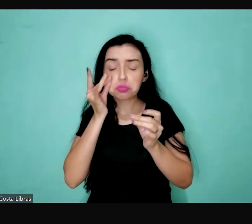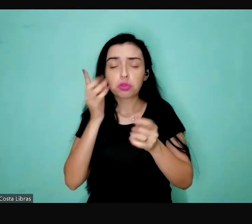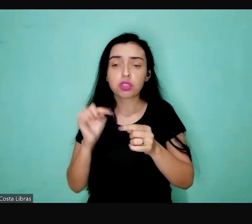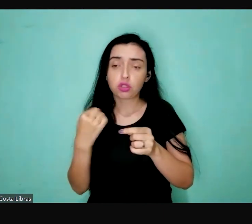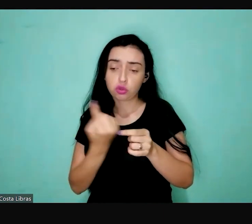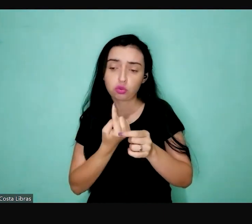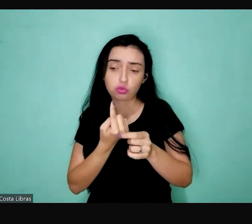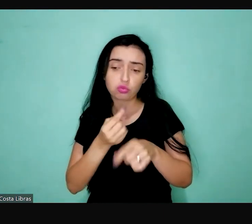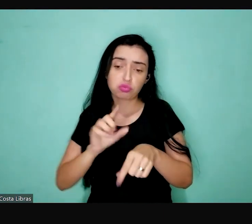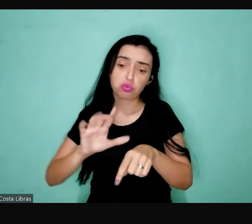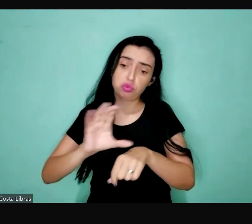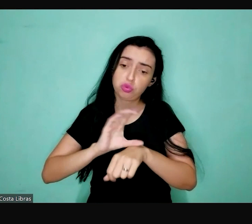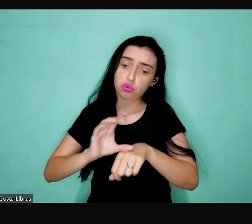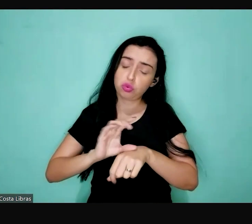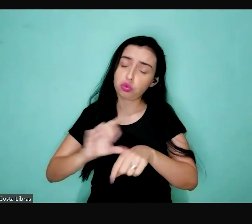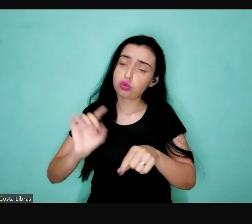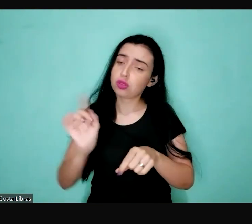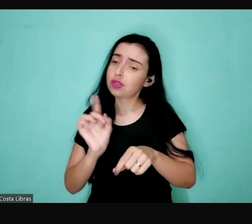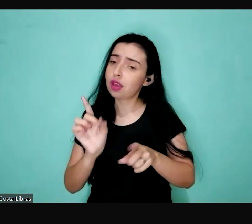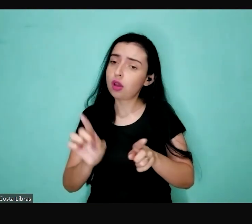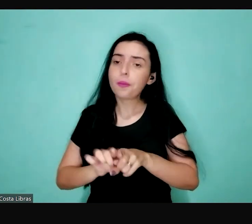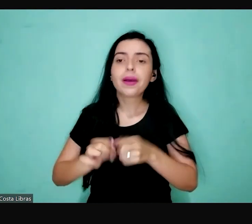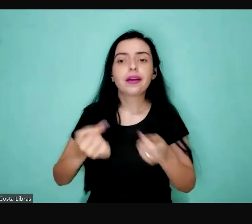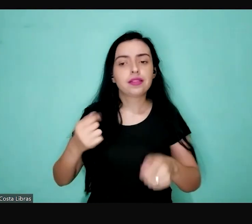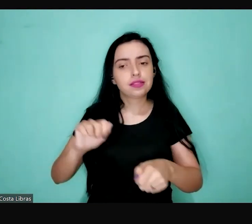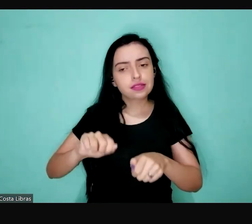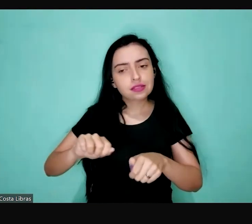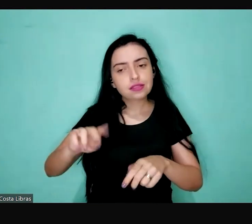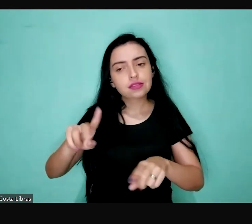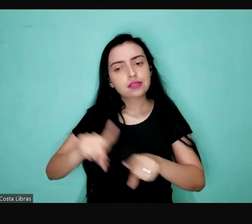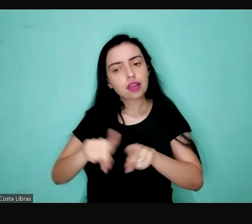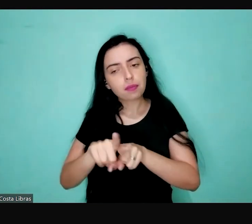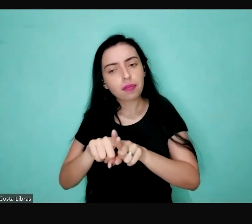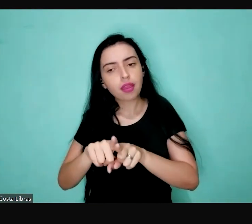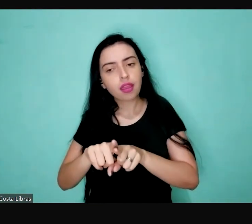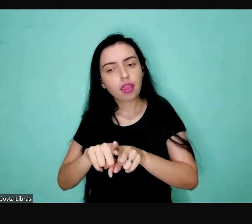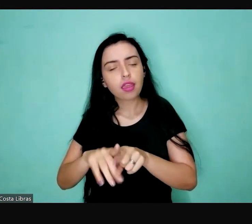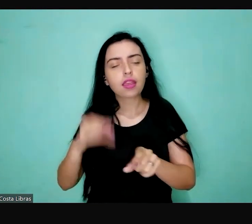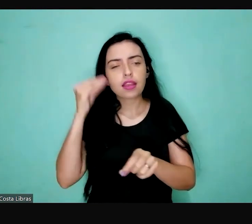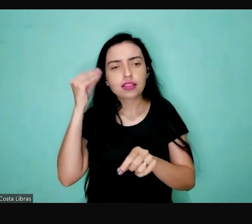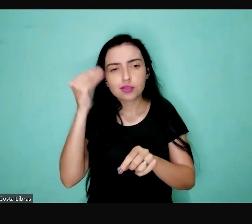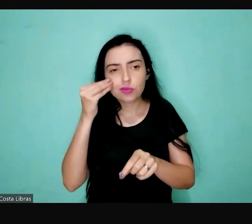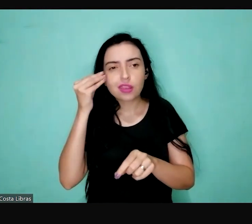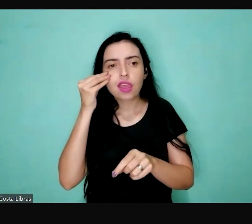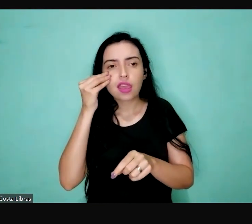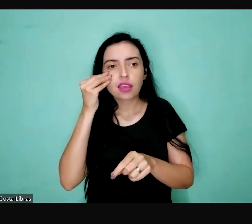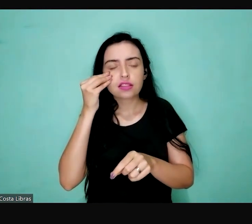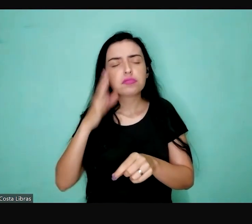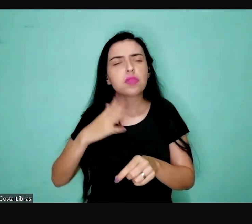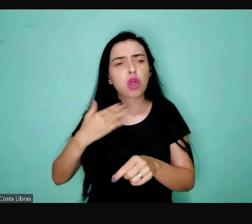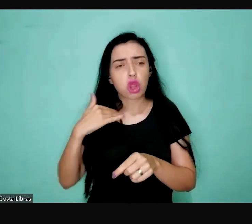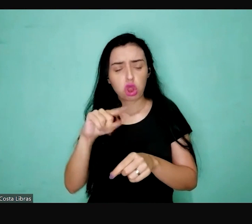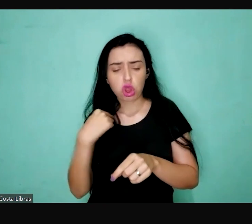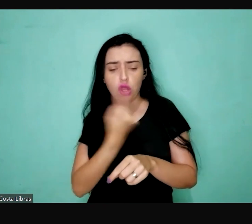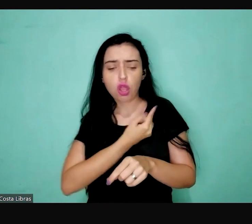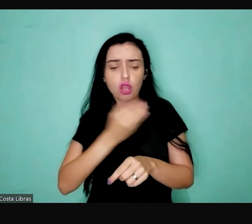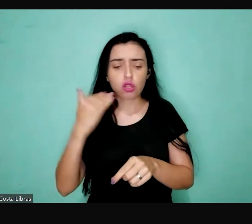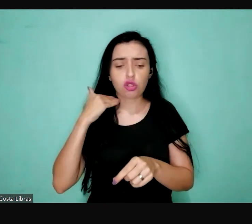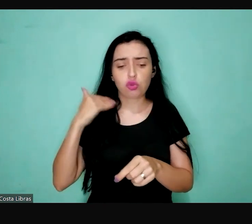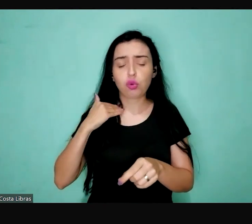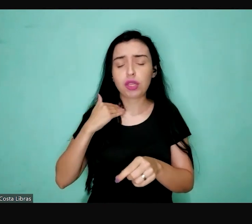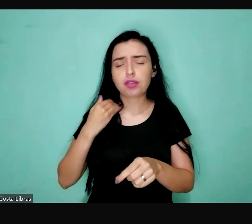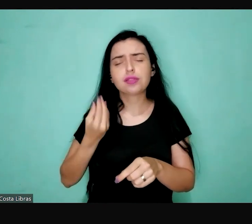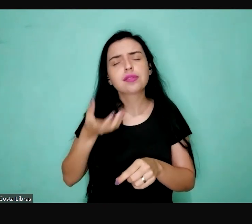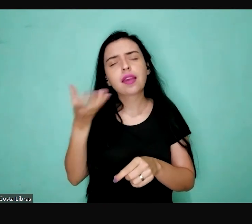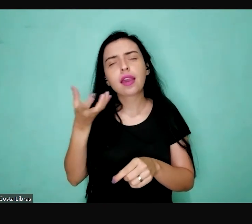acadêmico, mas, sobretudo, prático. Nós, juízes, queremos saber como, afinal, a Espanha enfrenta